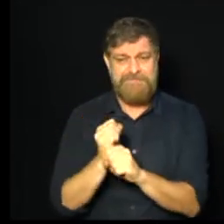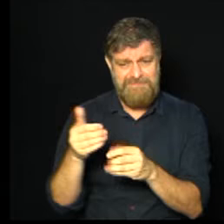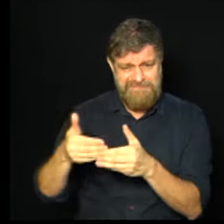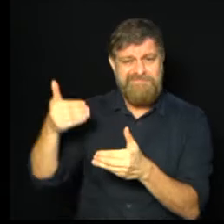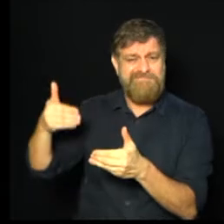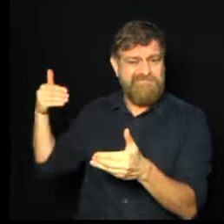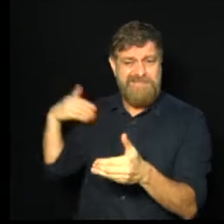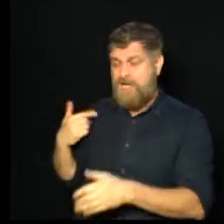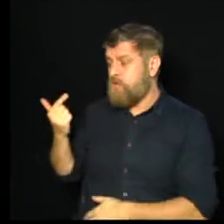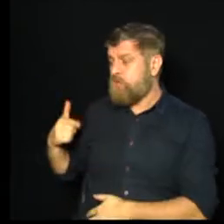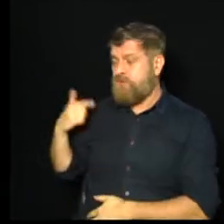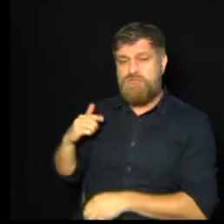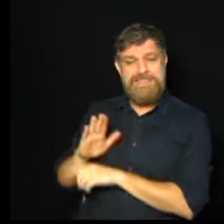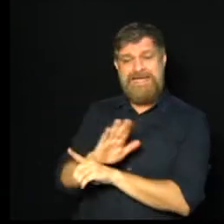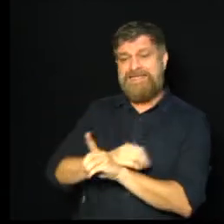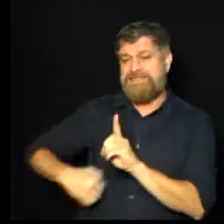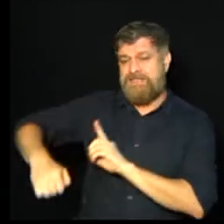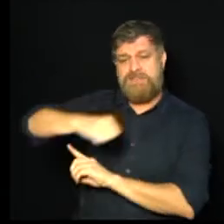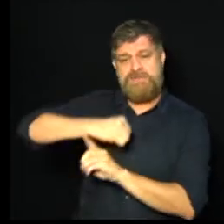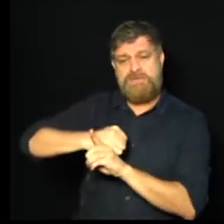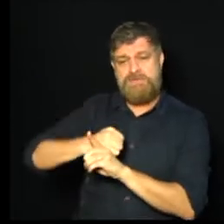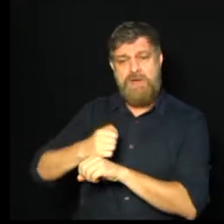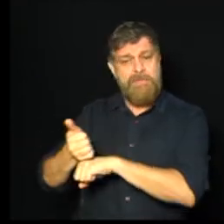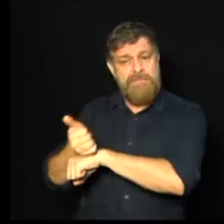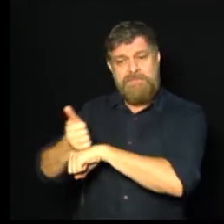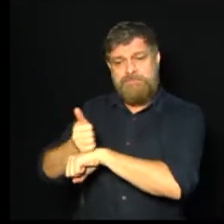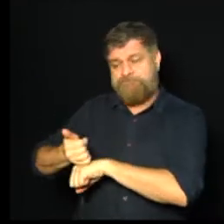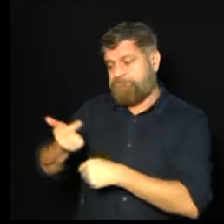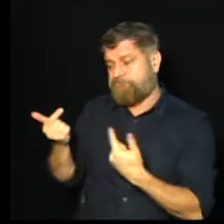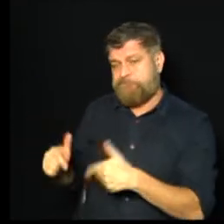também. Então, isso daqui dá um total de R$